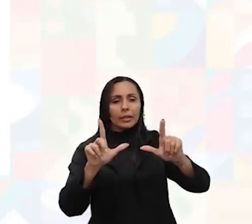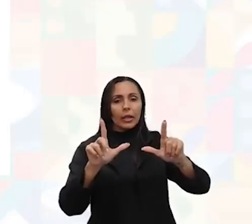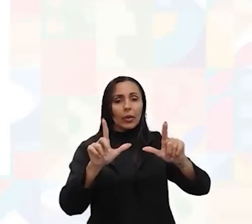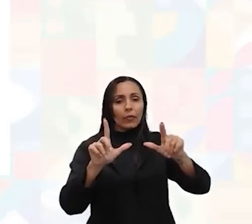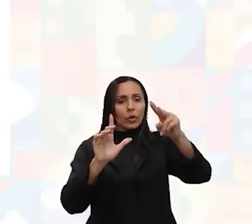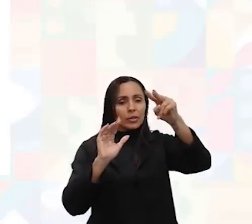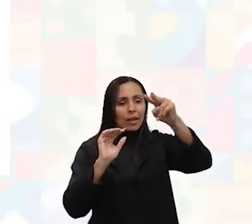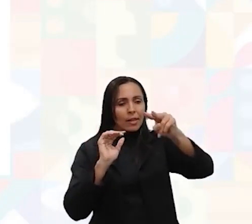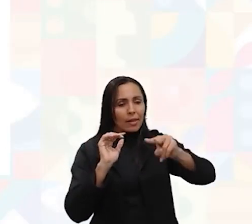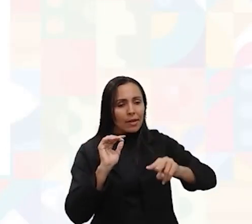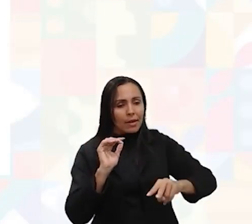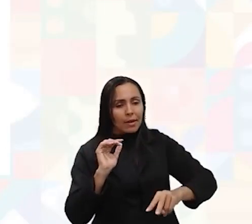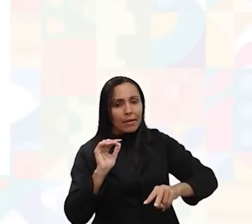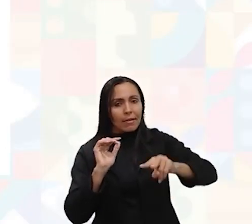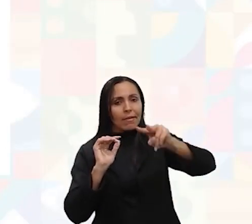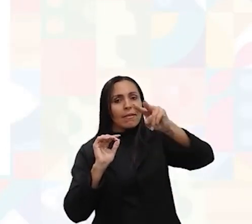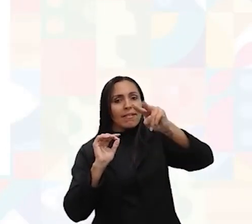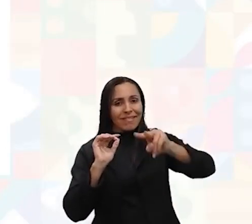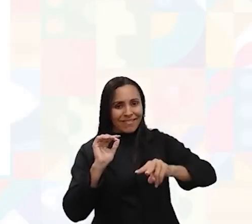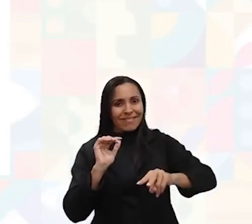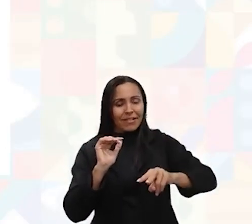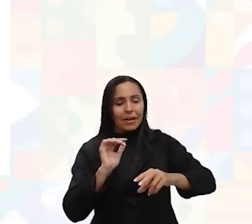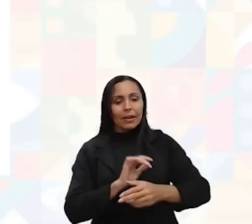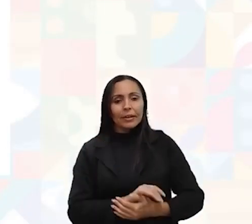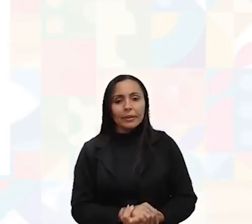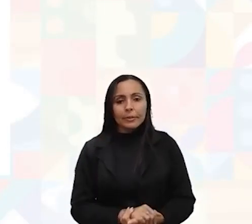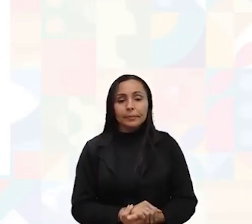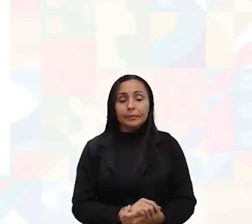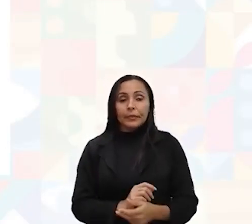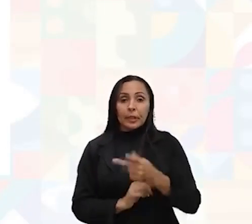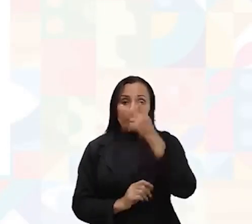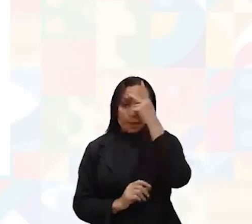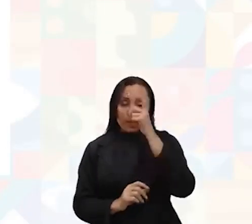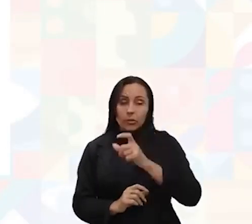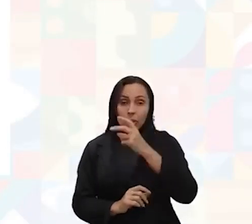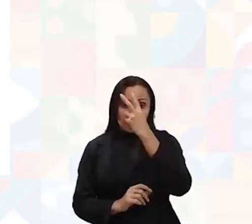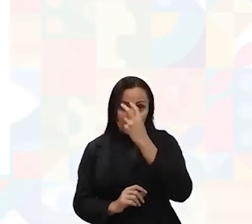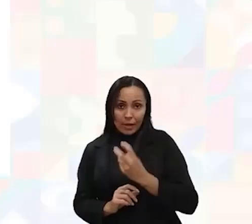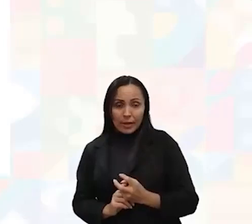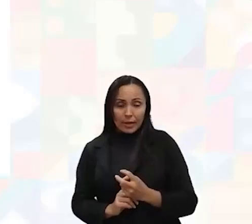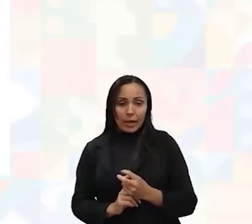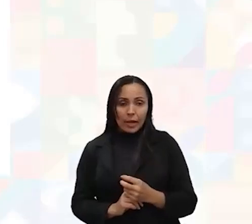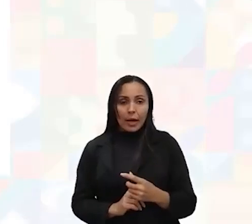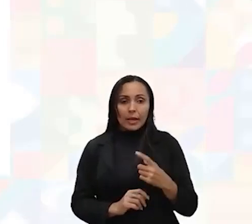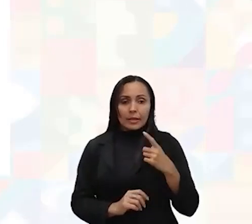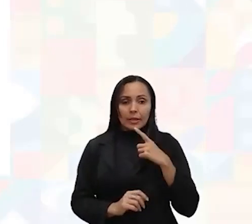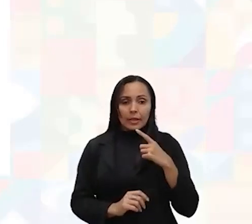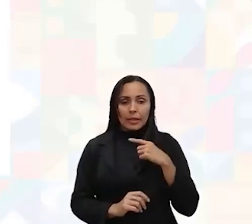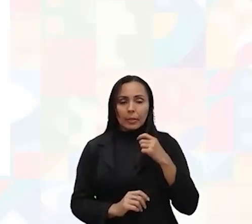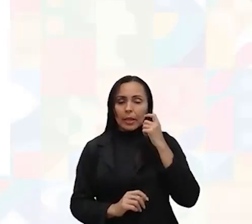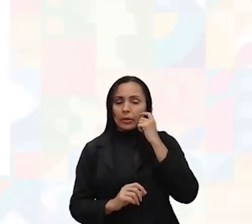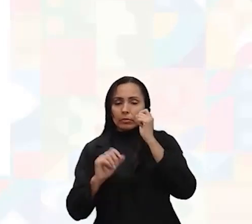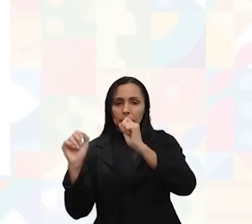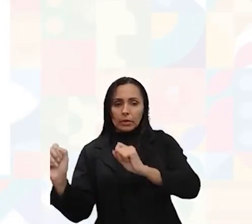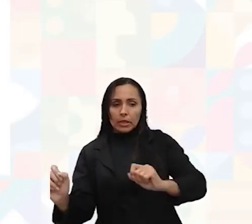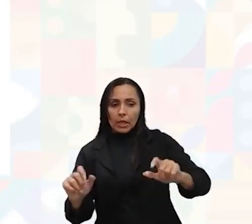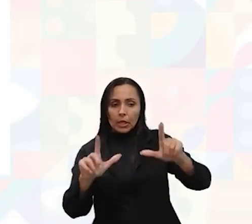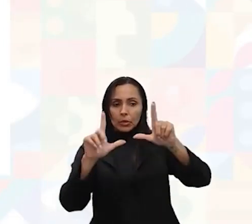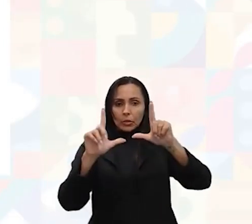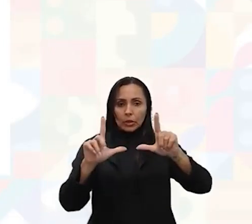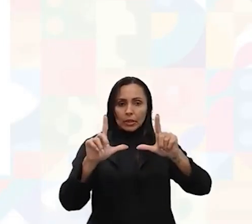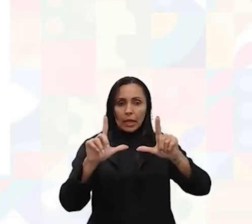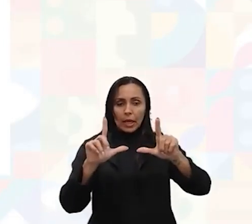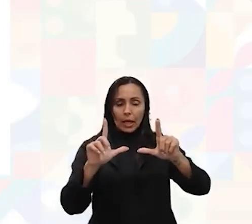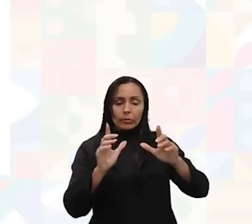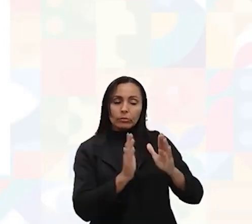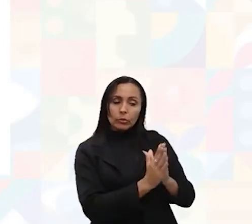tem a ampliação da letra. E para pessoas cegas, tem o leitor de tela. Então, passa aquele livro para